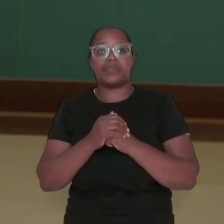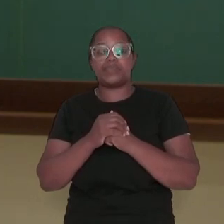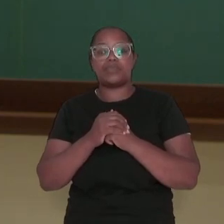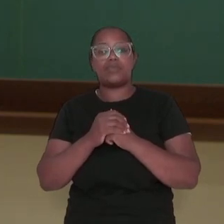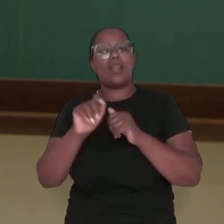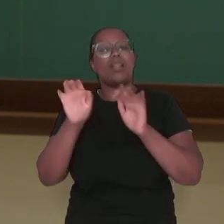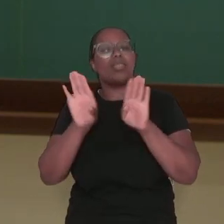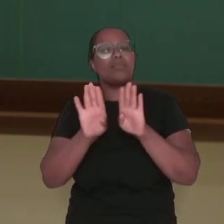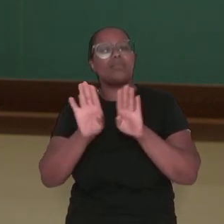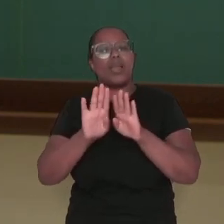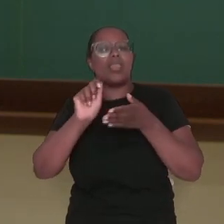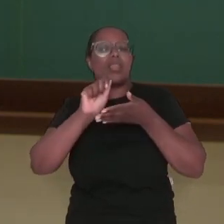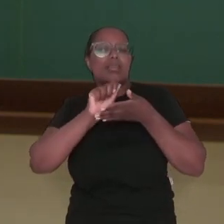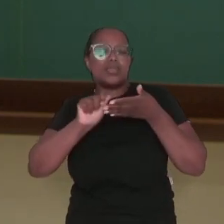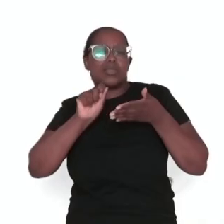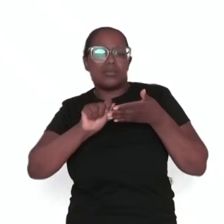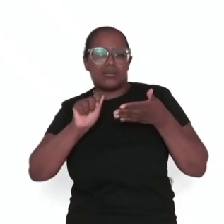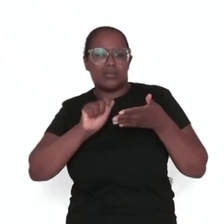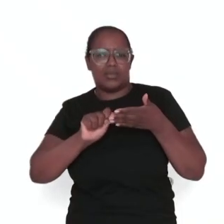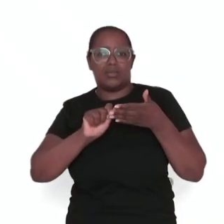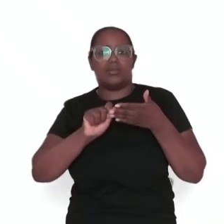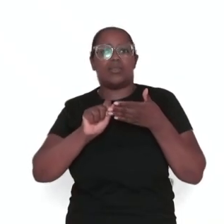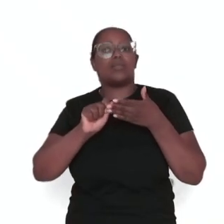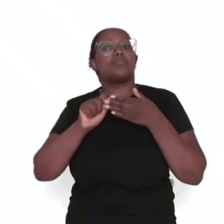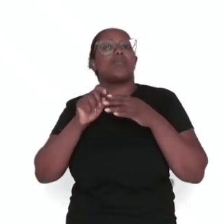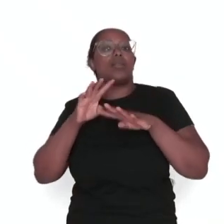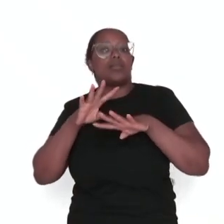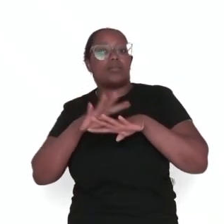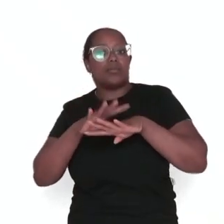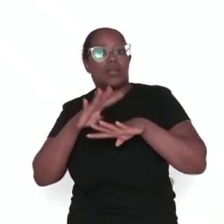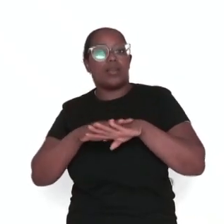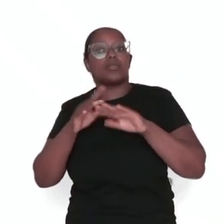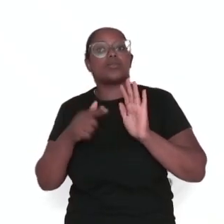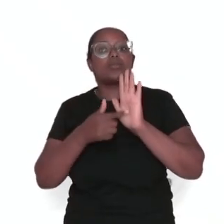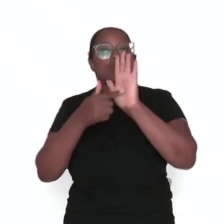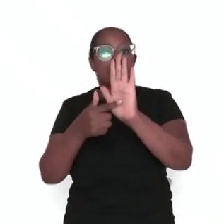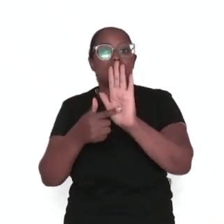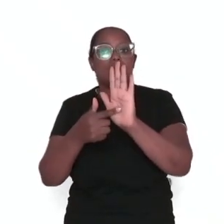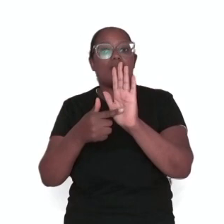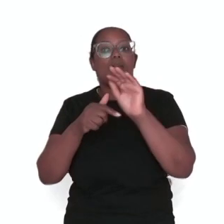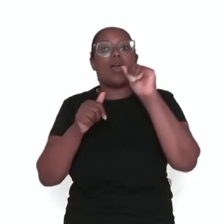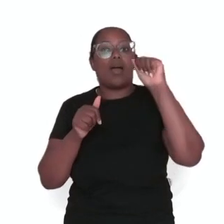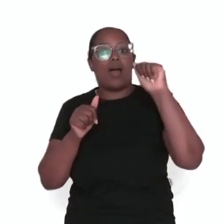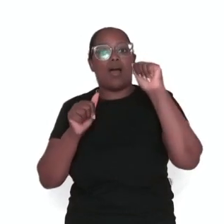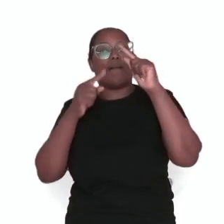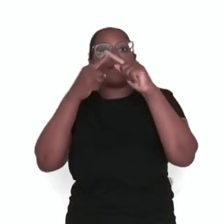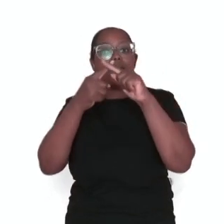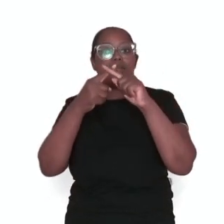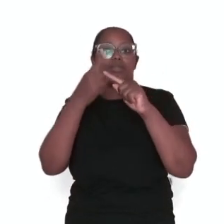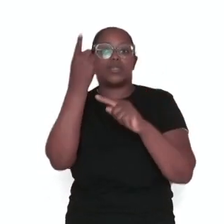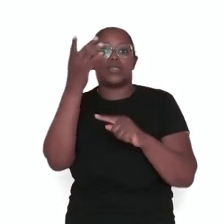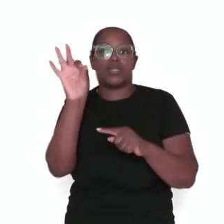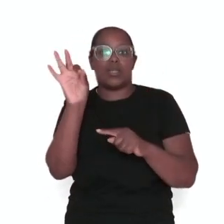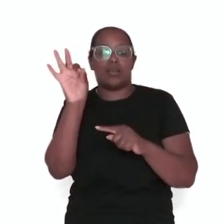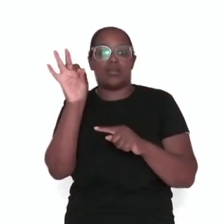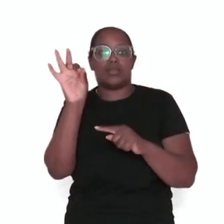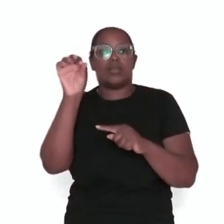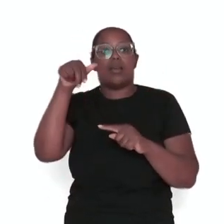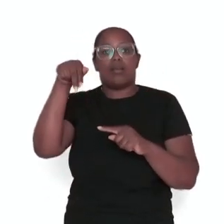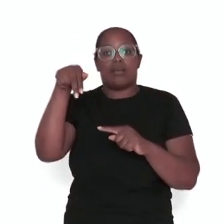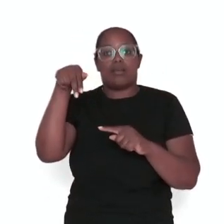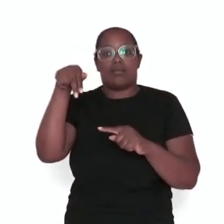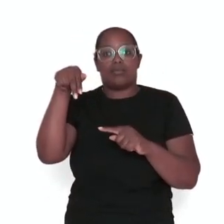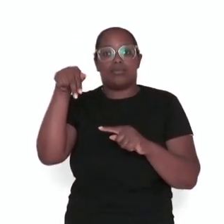Na notação científica, os números são representados da seguinte maneira: A vezes 10 elevado na N, em